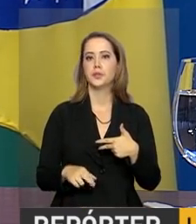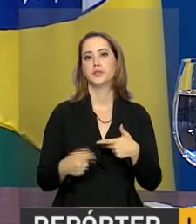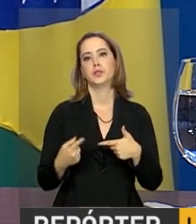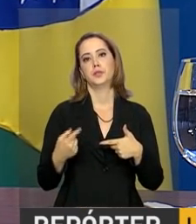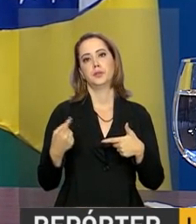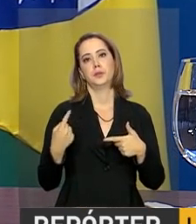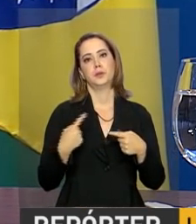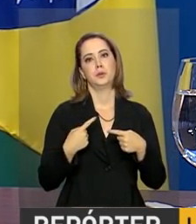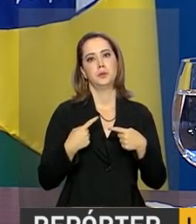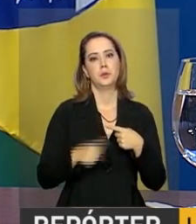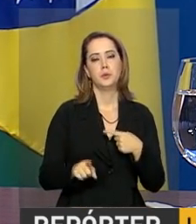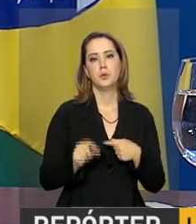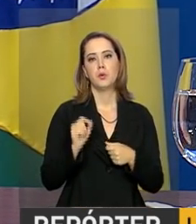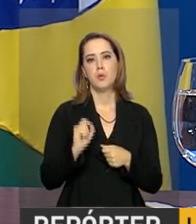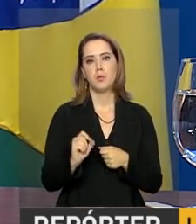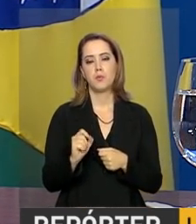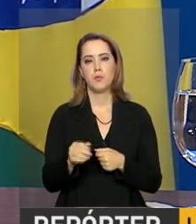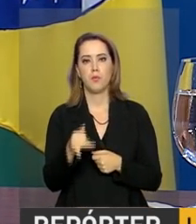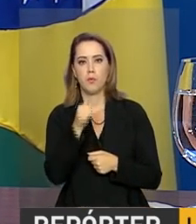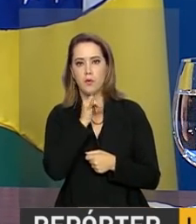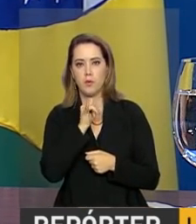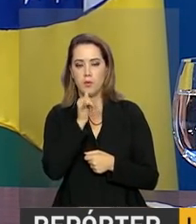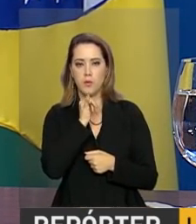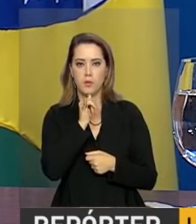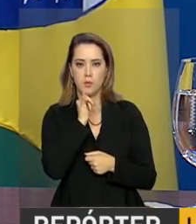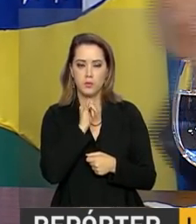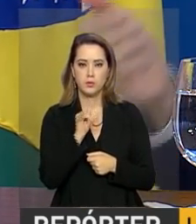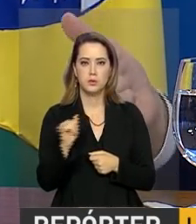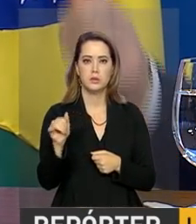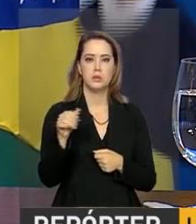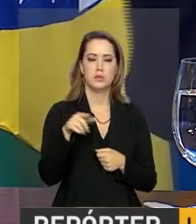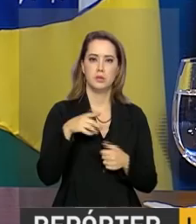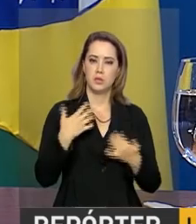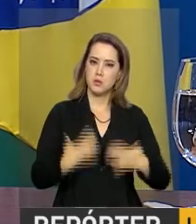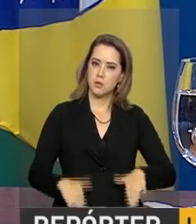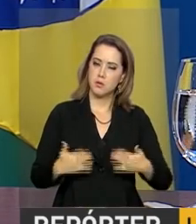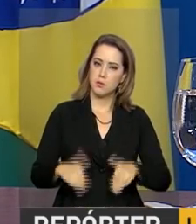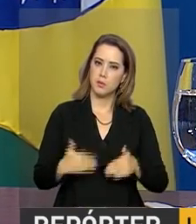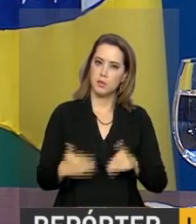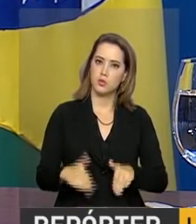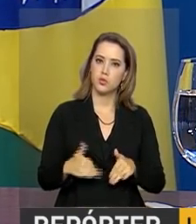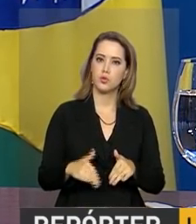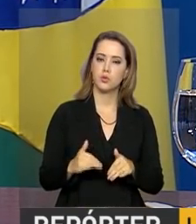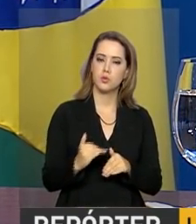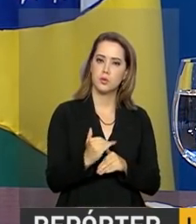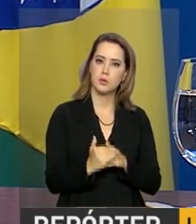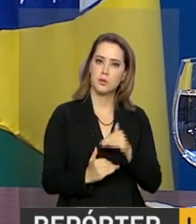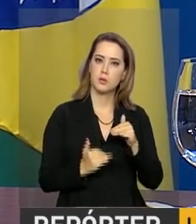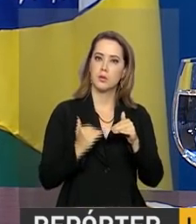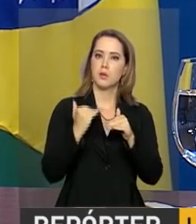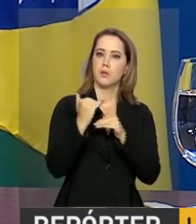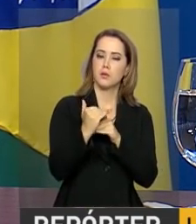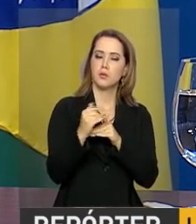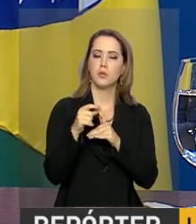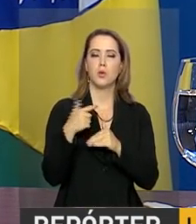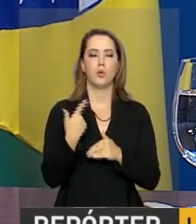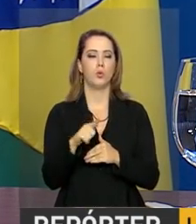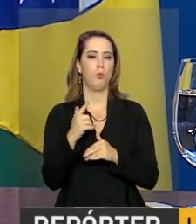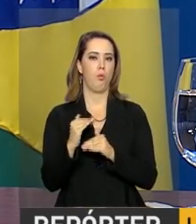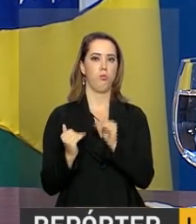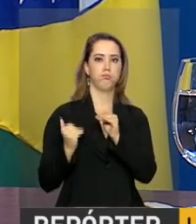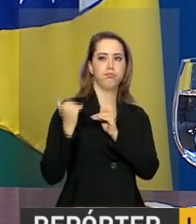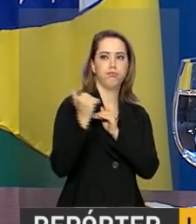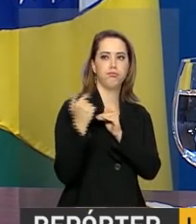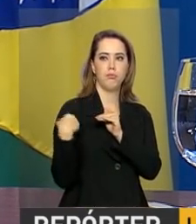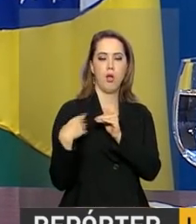Por exemplo, a despesa abdominal com subsídios econômicos não poderá superar a do ano a